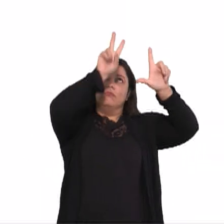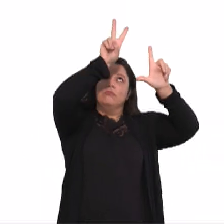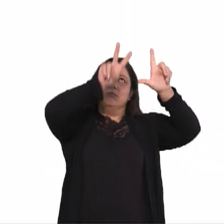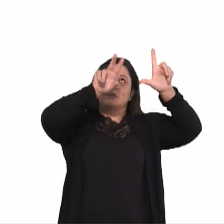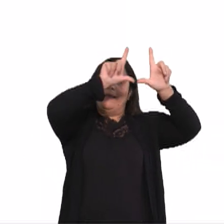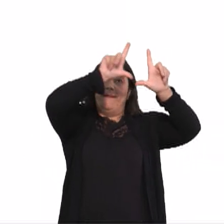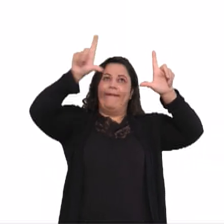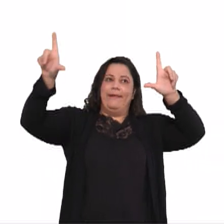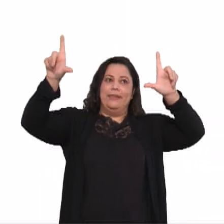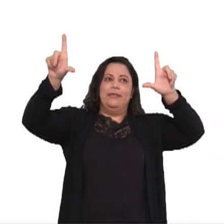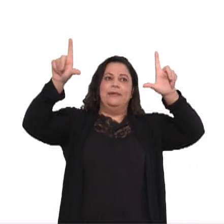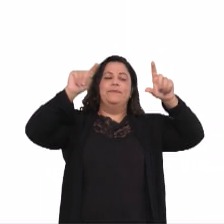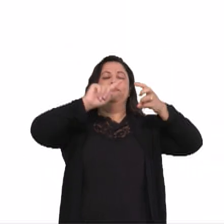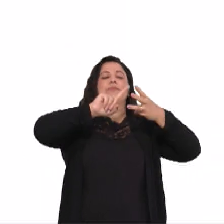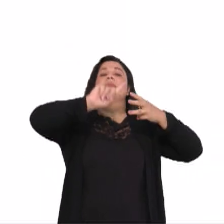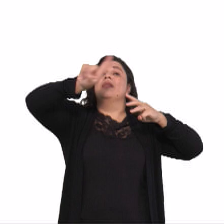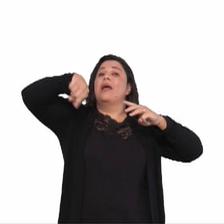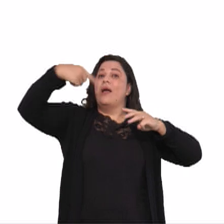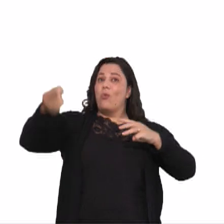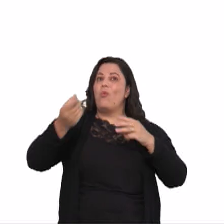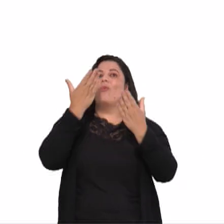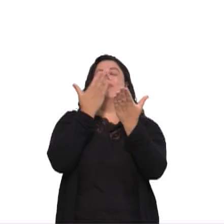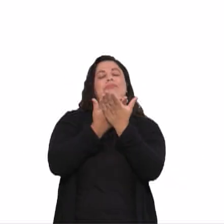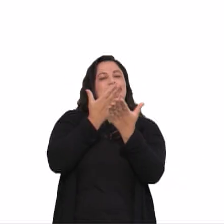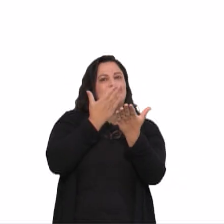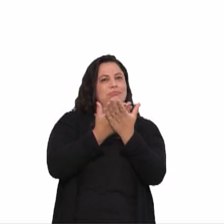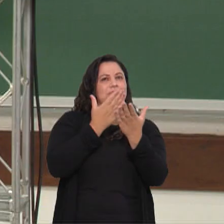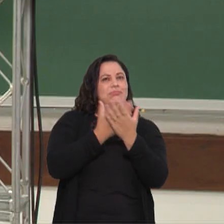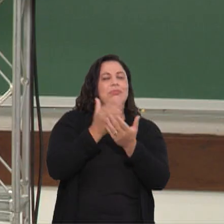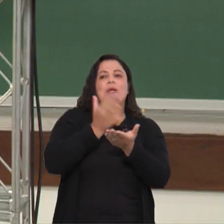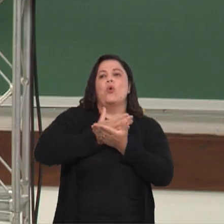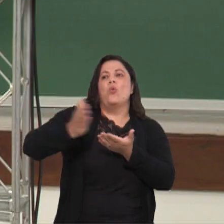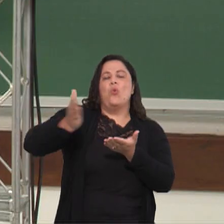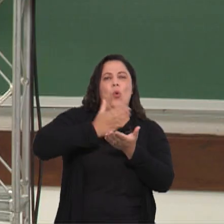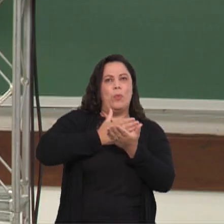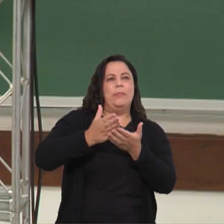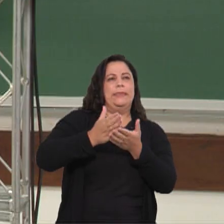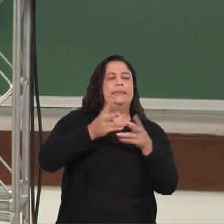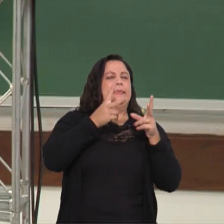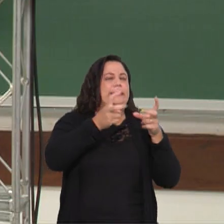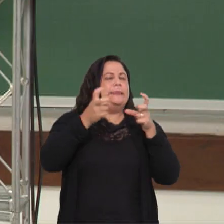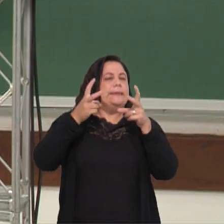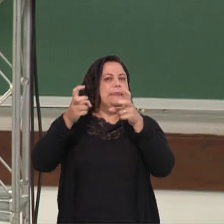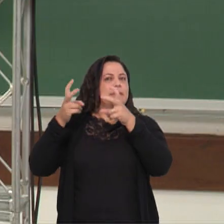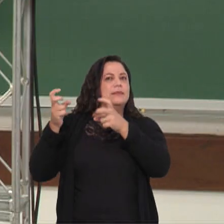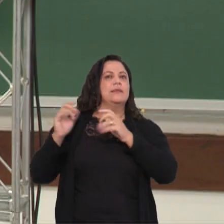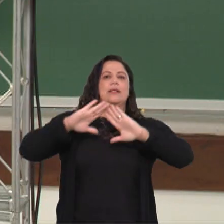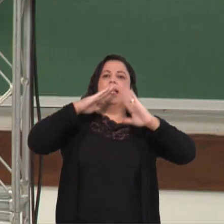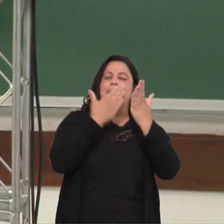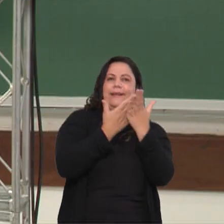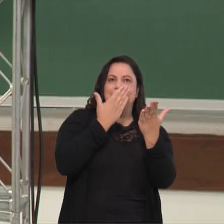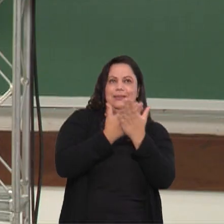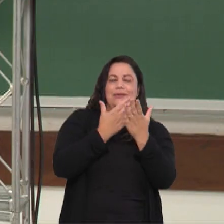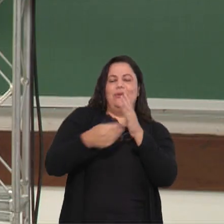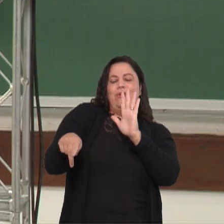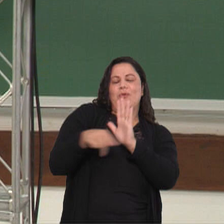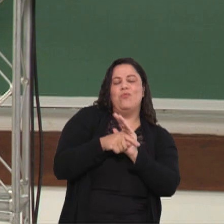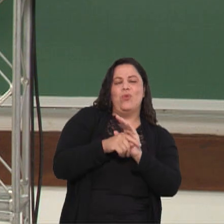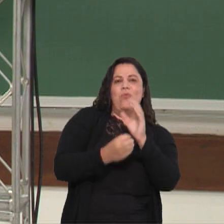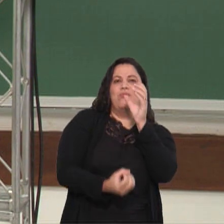ceticismo. E a partir da próxima aula, a gente vai começar a ver um pouquinho sobre essas escolas aqui, que são as escolas da filosofia,